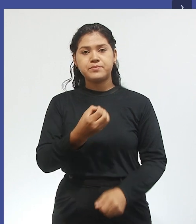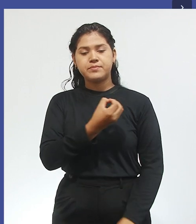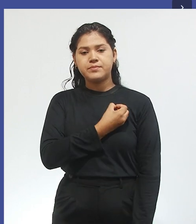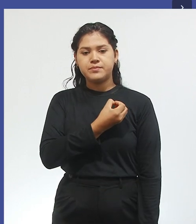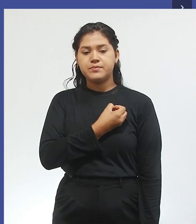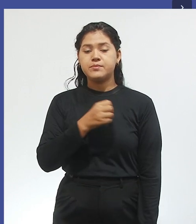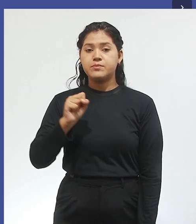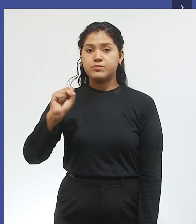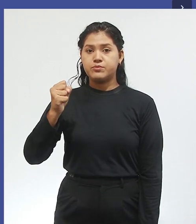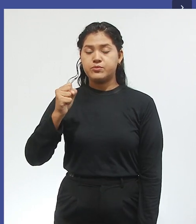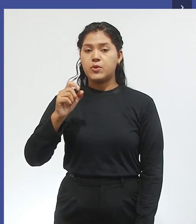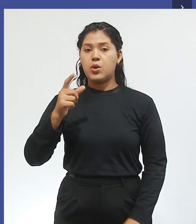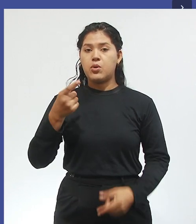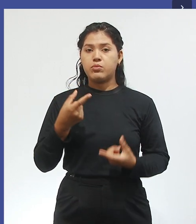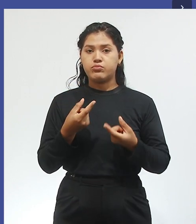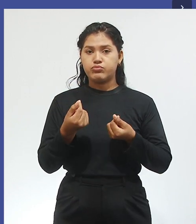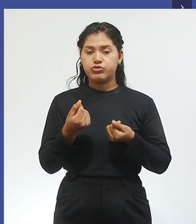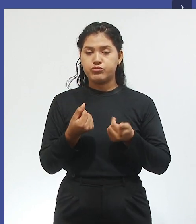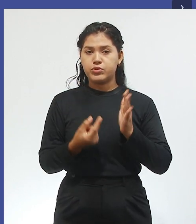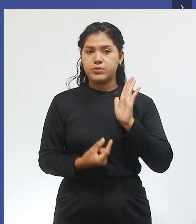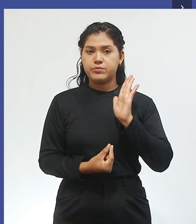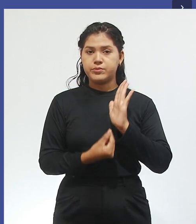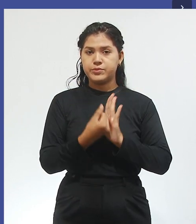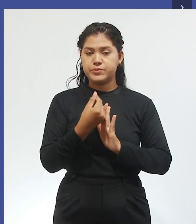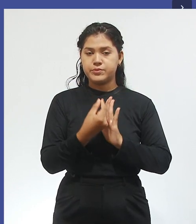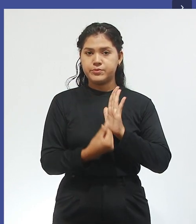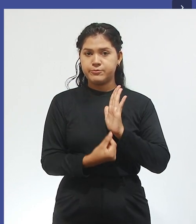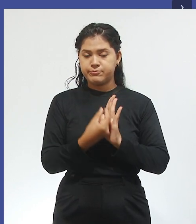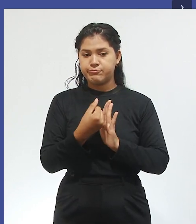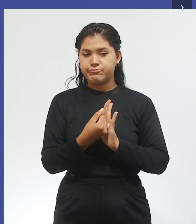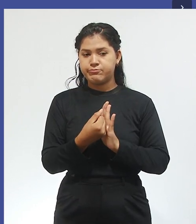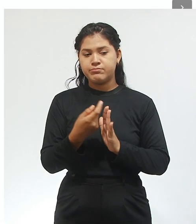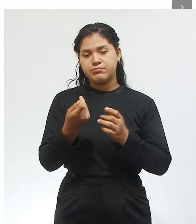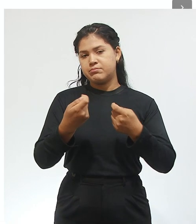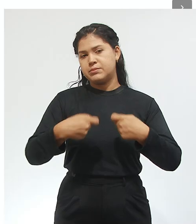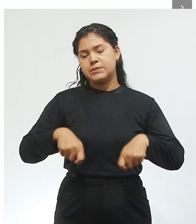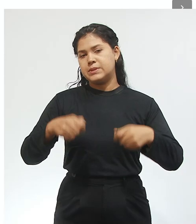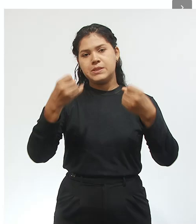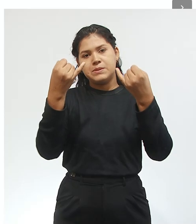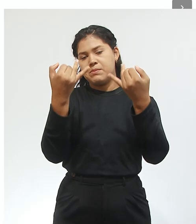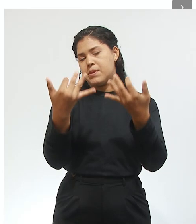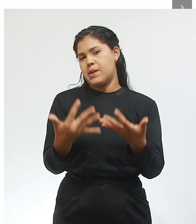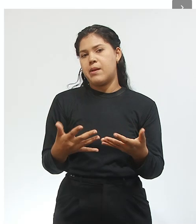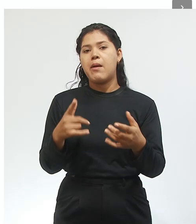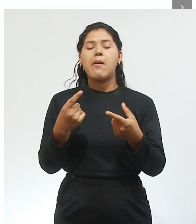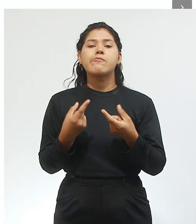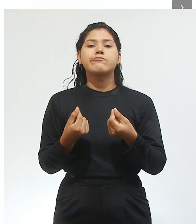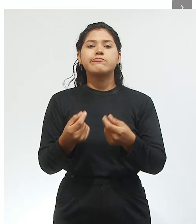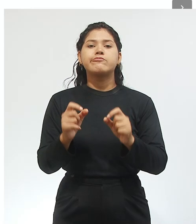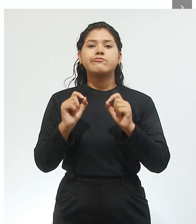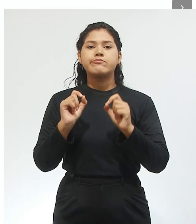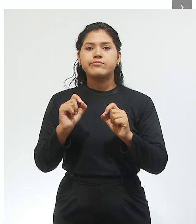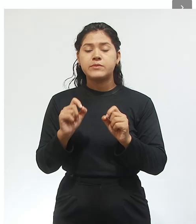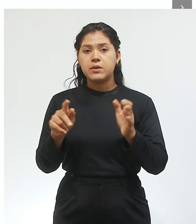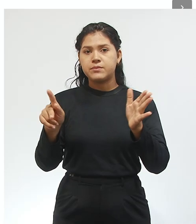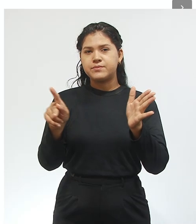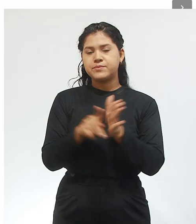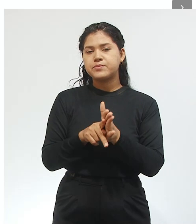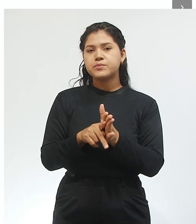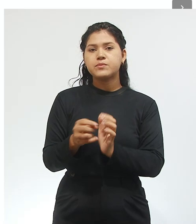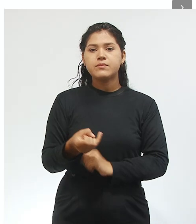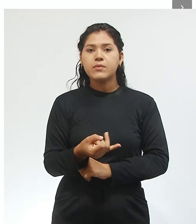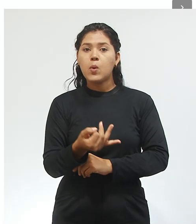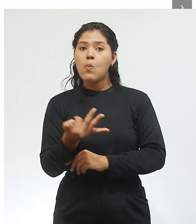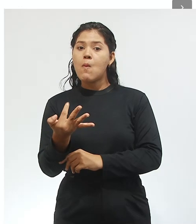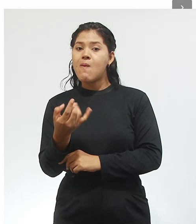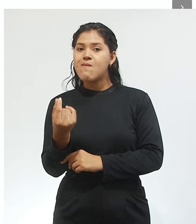O número 8 é o orçamento. Bom, o orçamento, né, não precisa grandes explicações, o orçamento basicamente